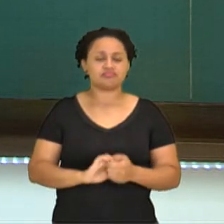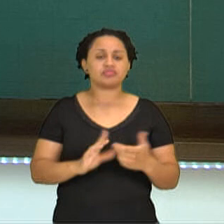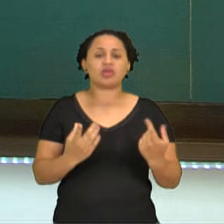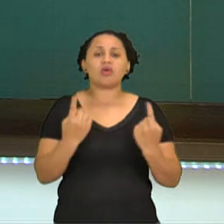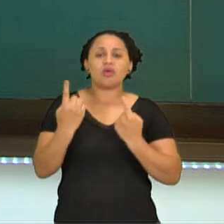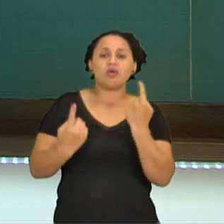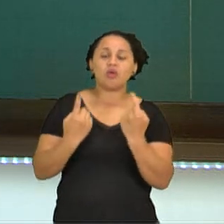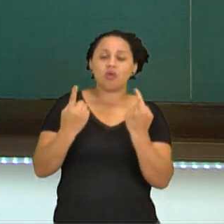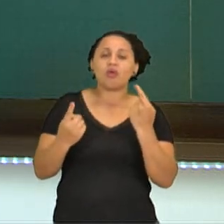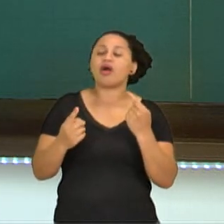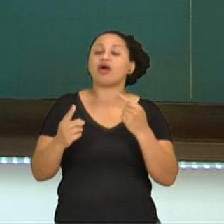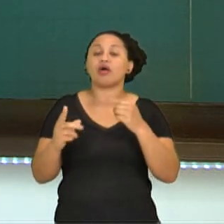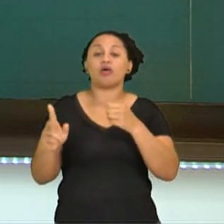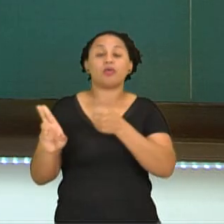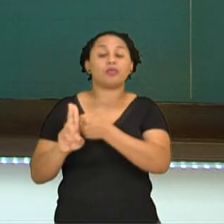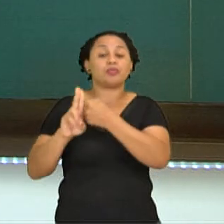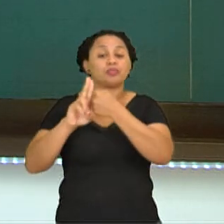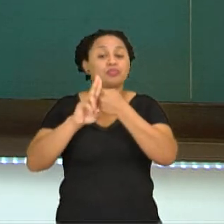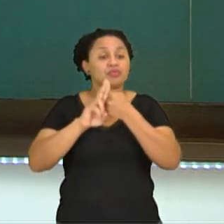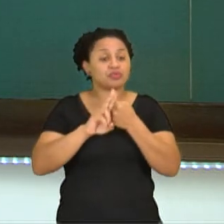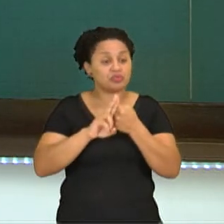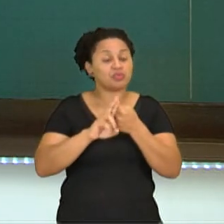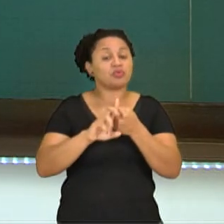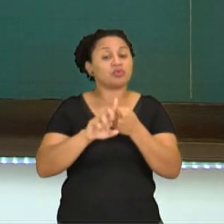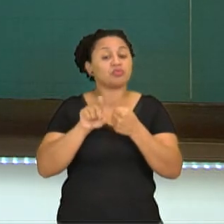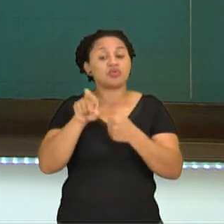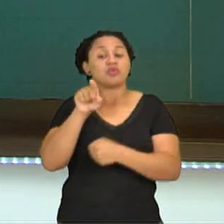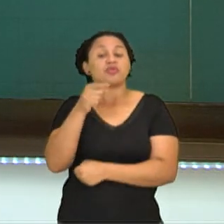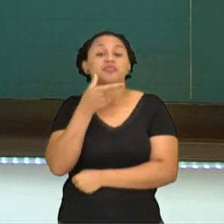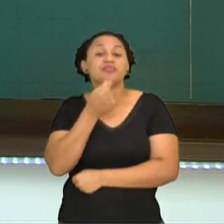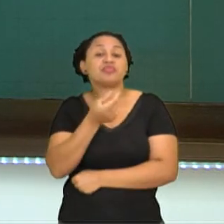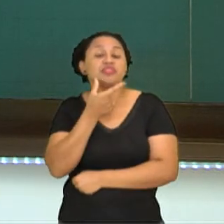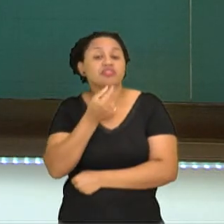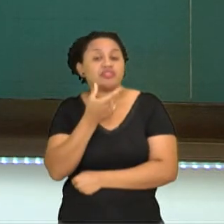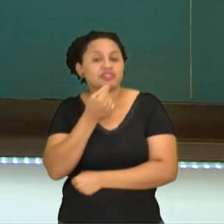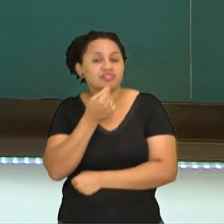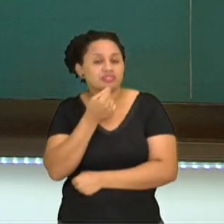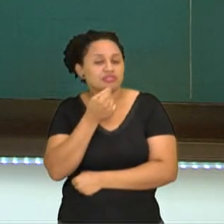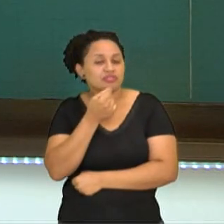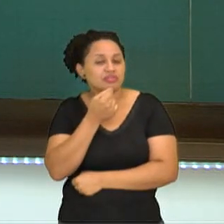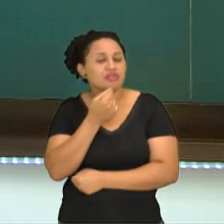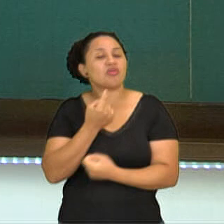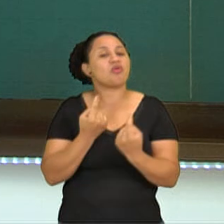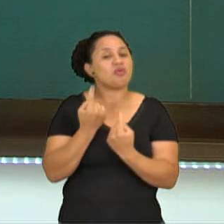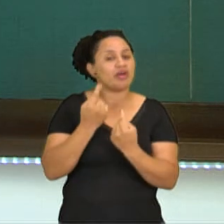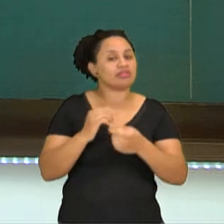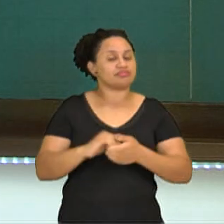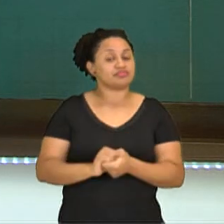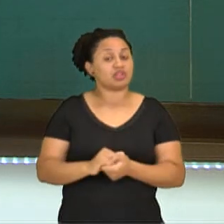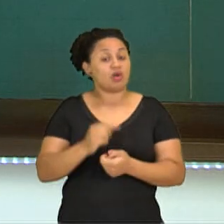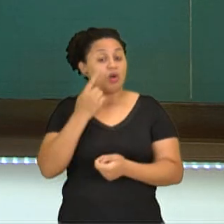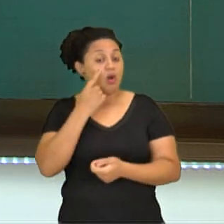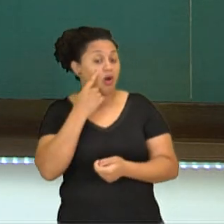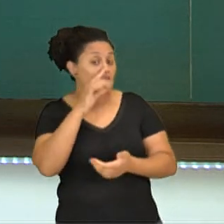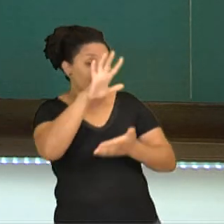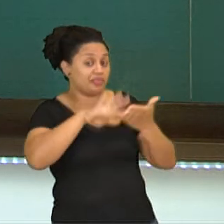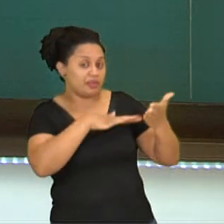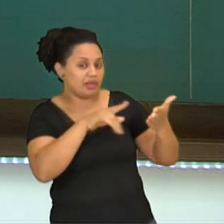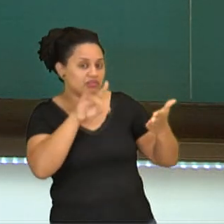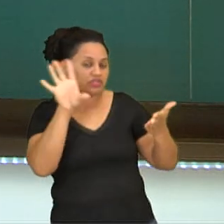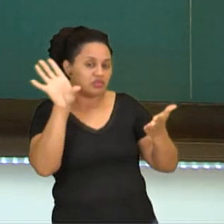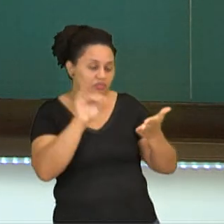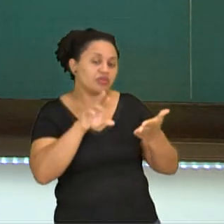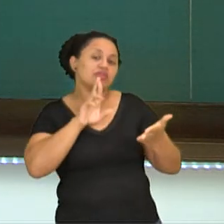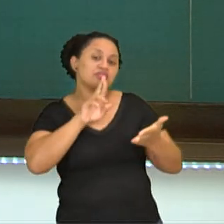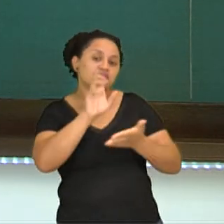vai ser o pronome referente ao menino, a ele? Olha lá na sua tabelinha e